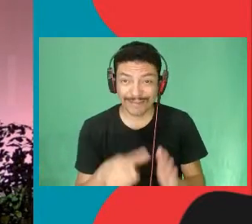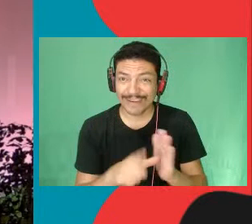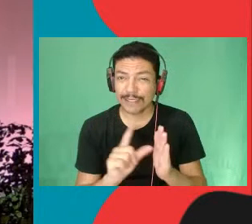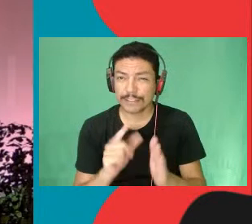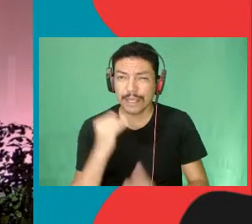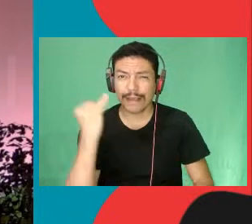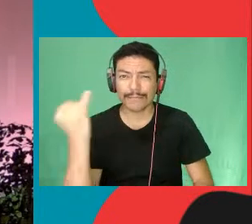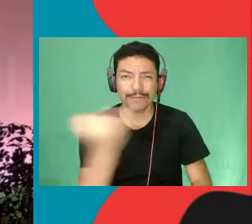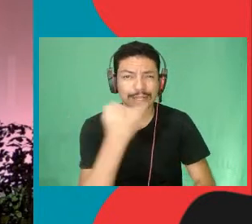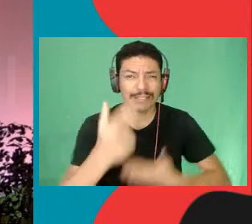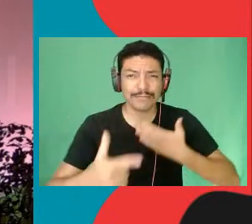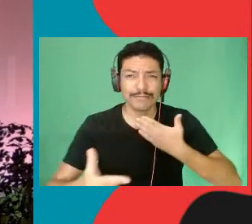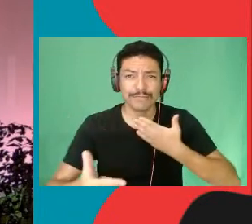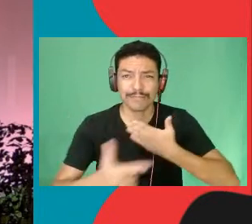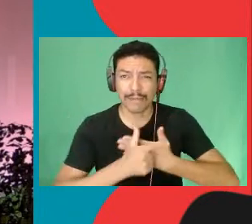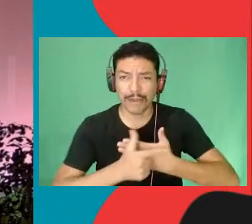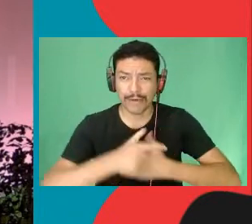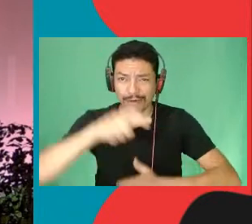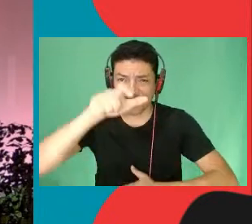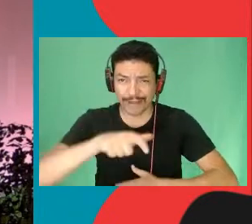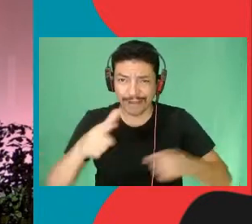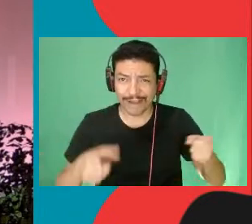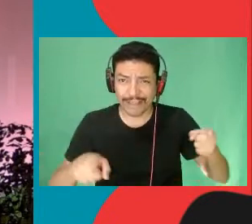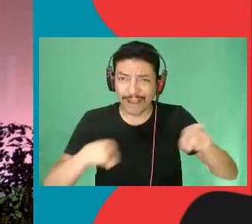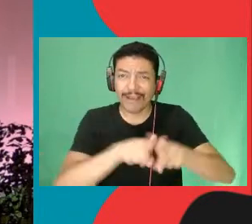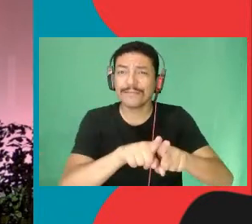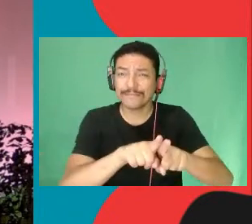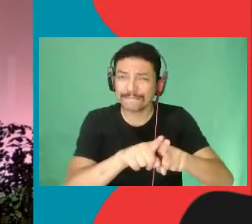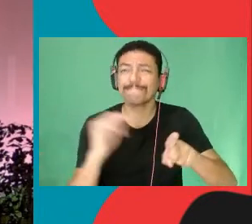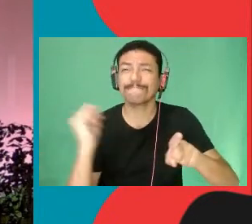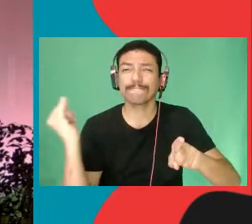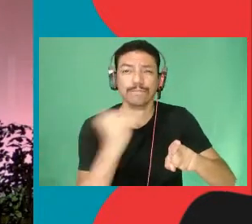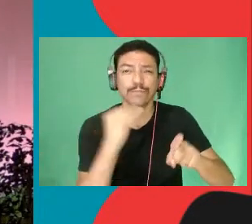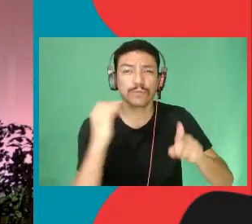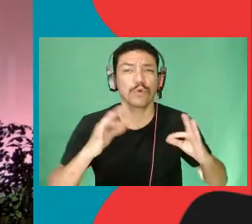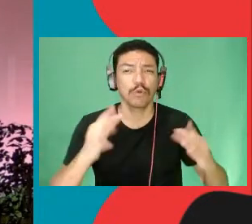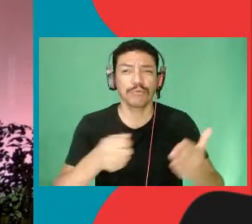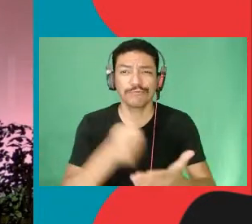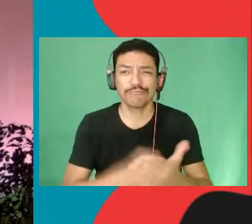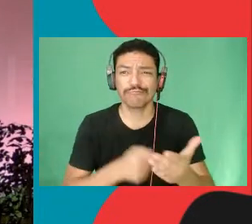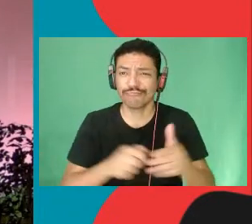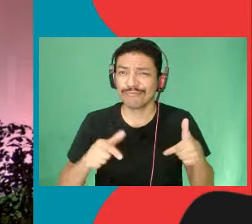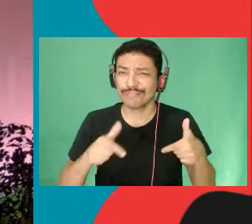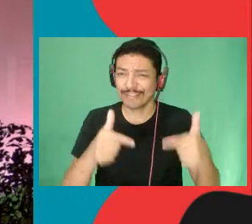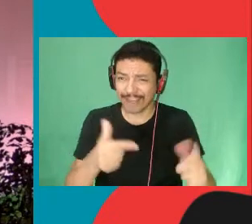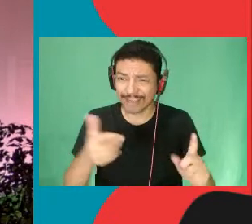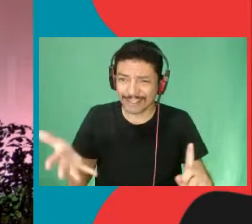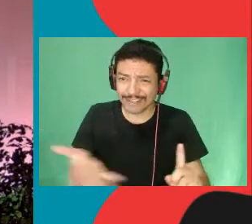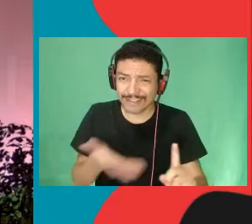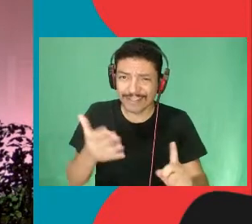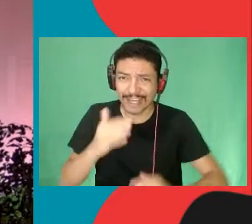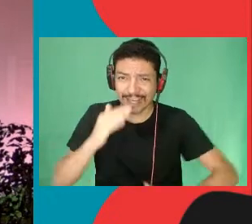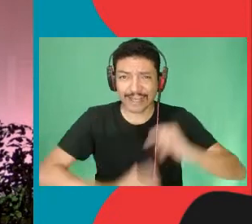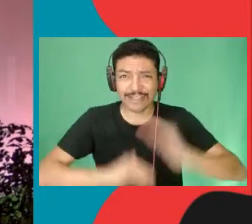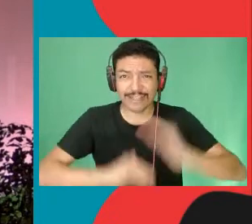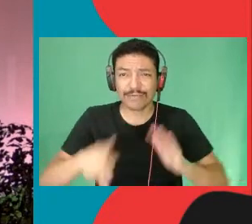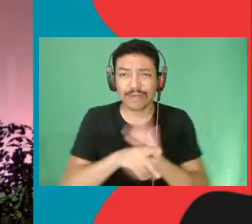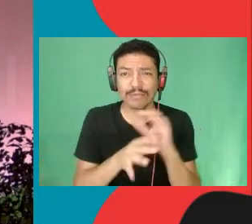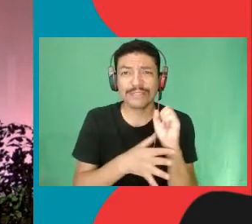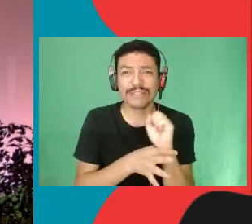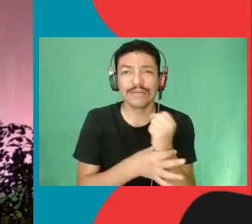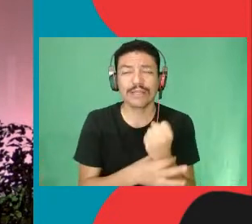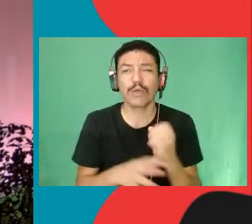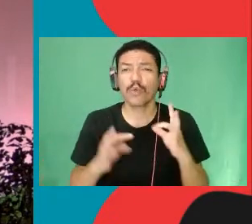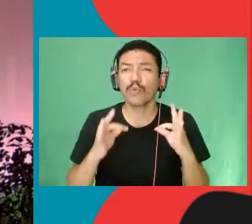importância do papel do aliado, né? A importância de ter todo mundo engajado nessa ação de segurança para que todo mundo,